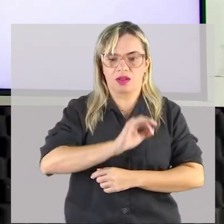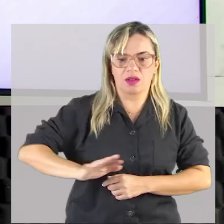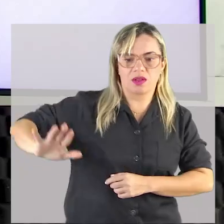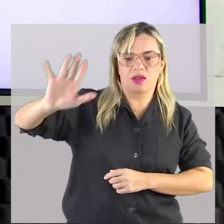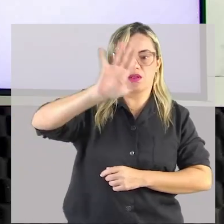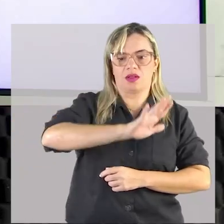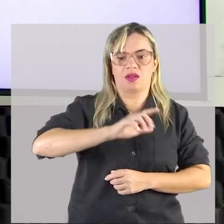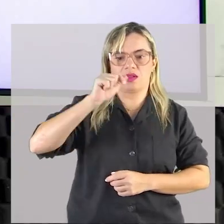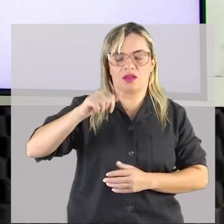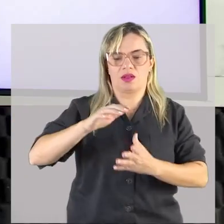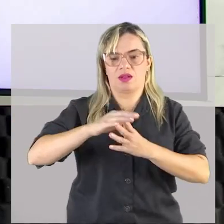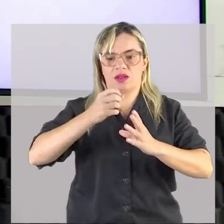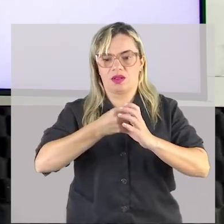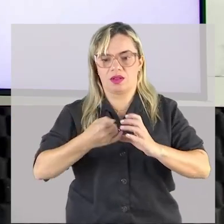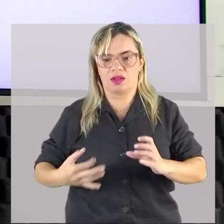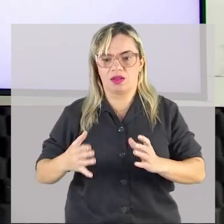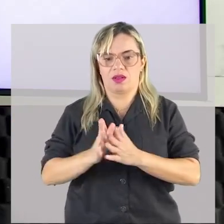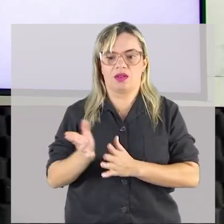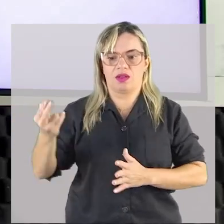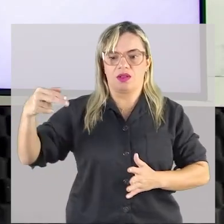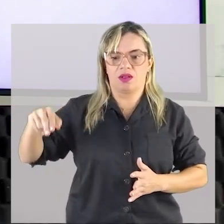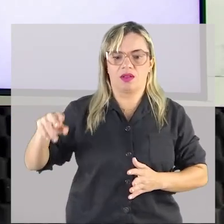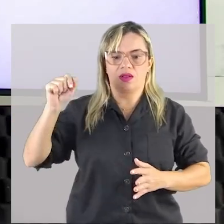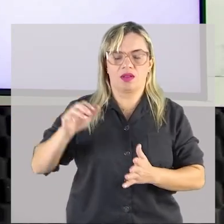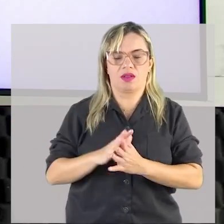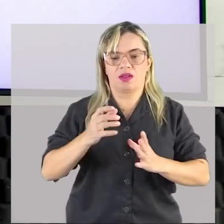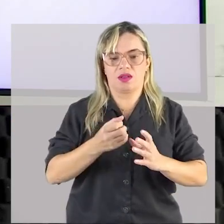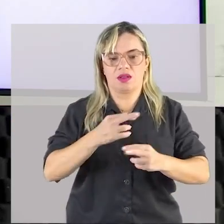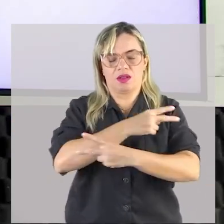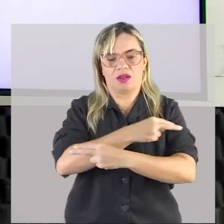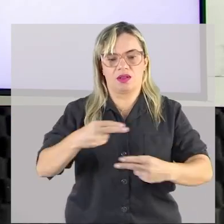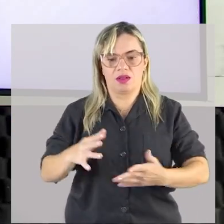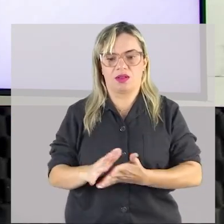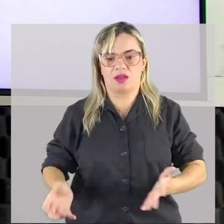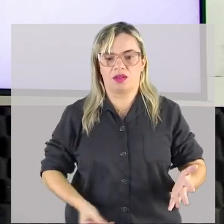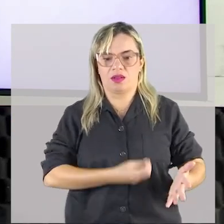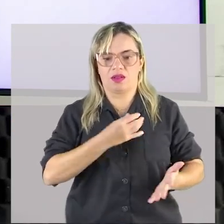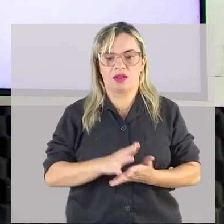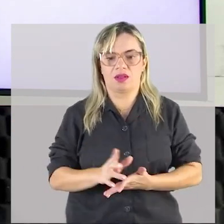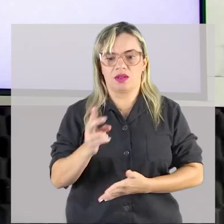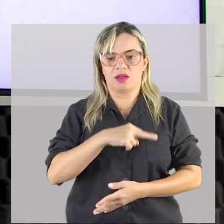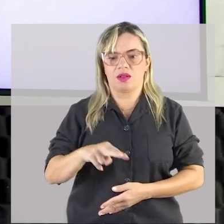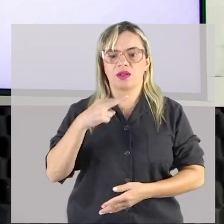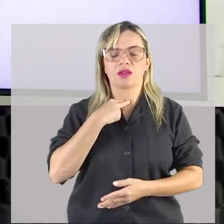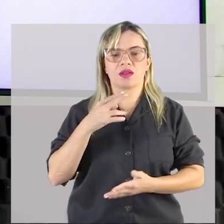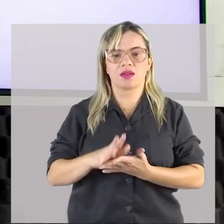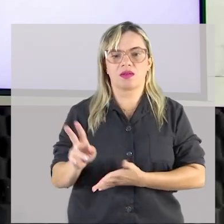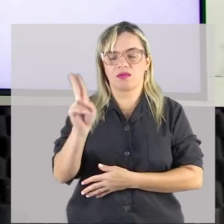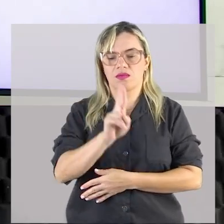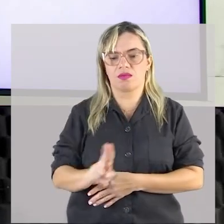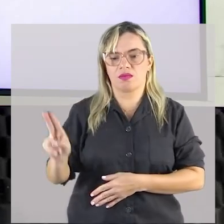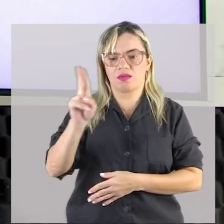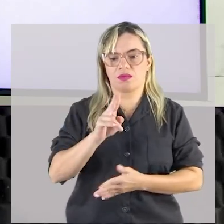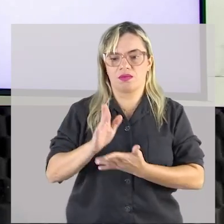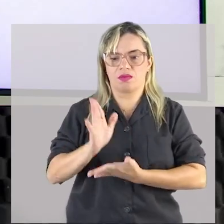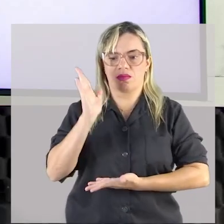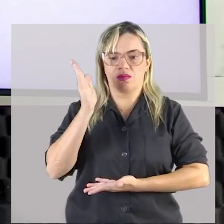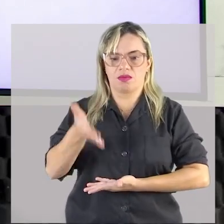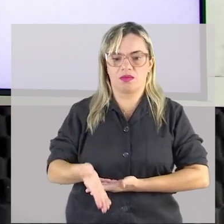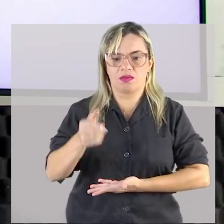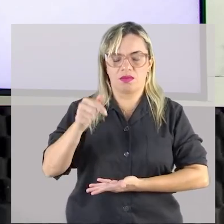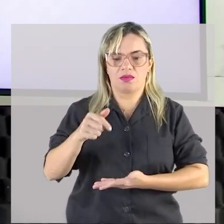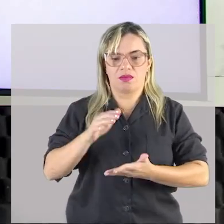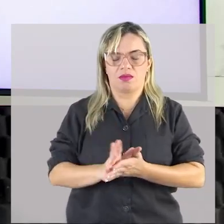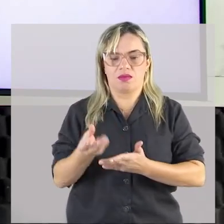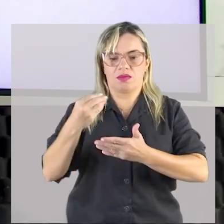ser constituída por nitrogênio, a maioria dos seres vivos não pode utilizar diretamente